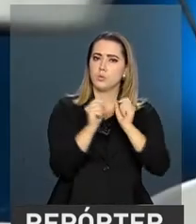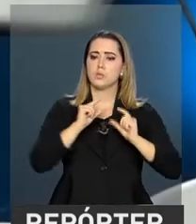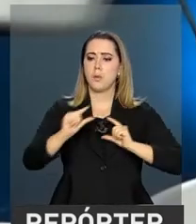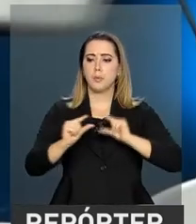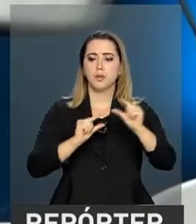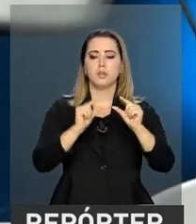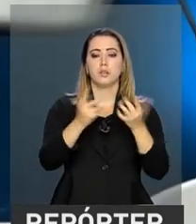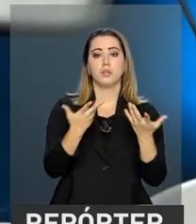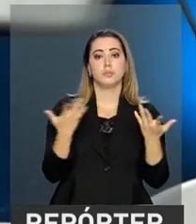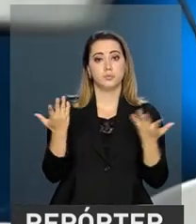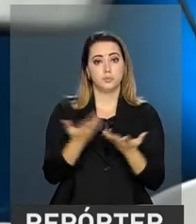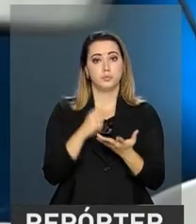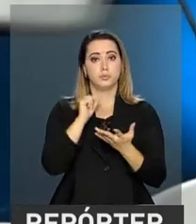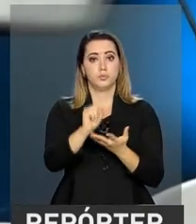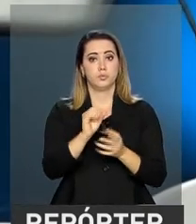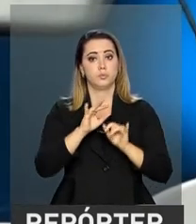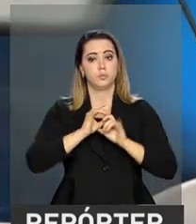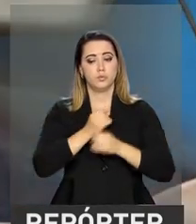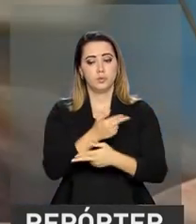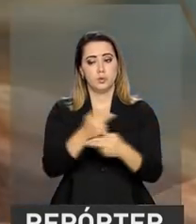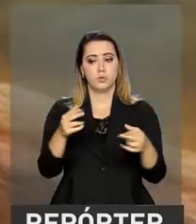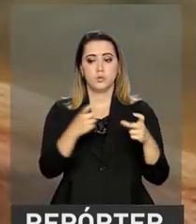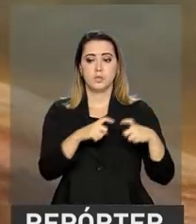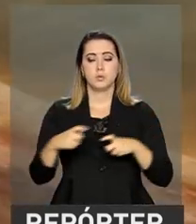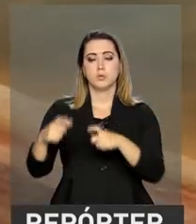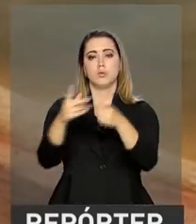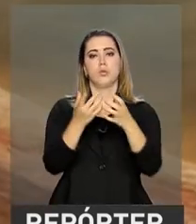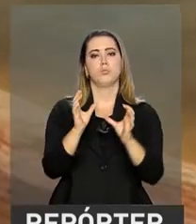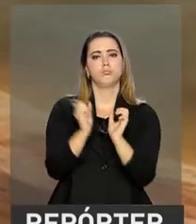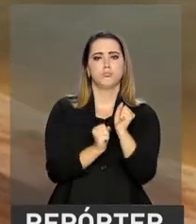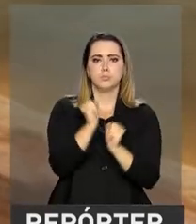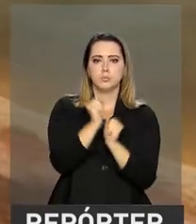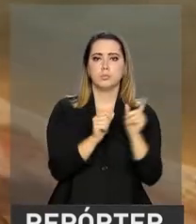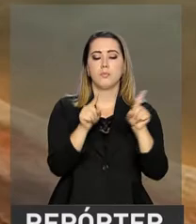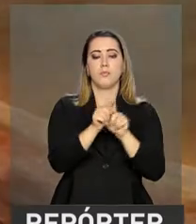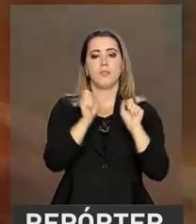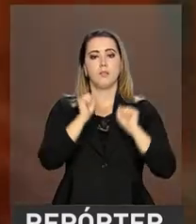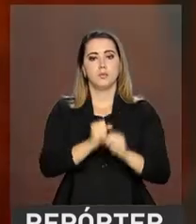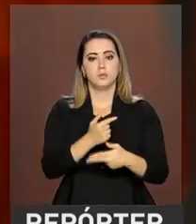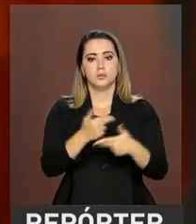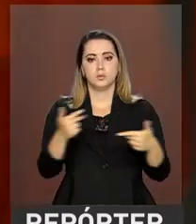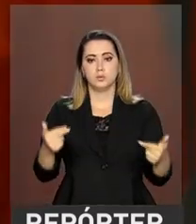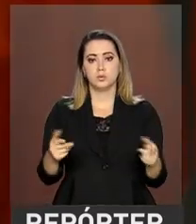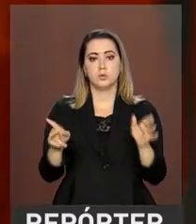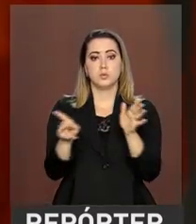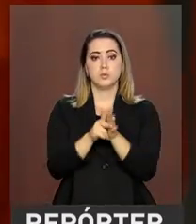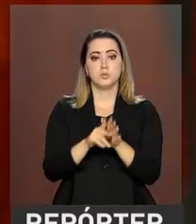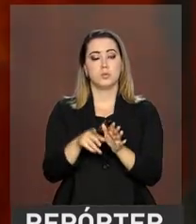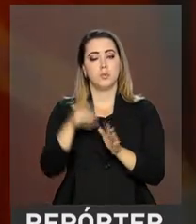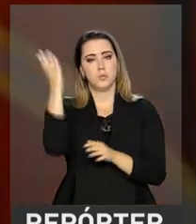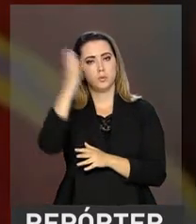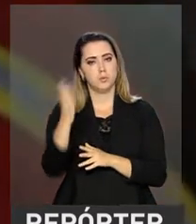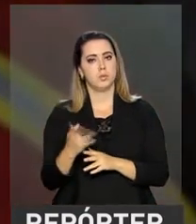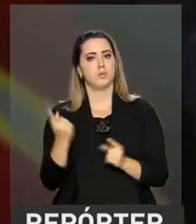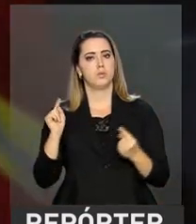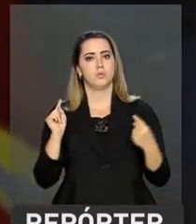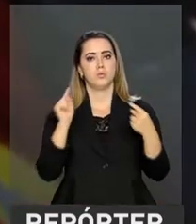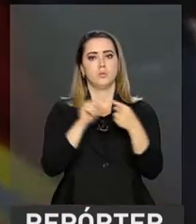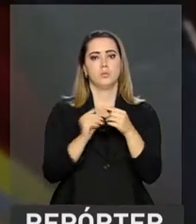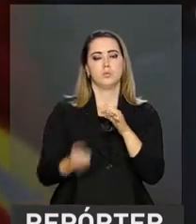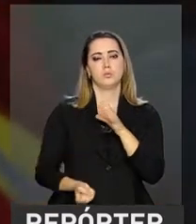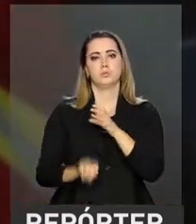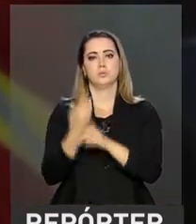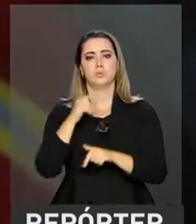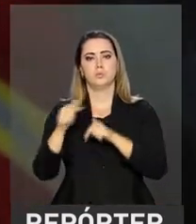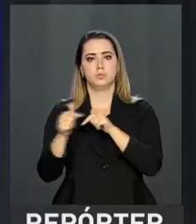investimento exploratório no país além de estimular o desenvolvimento de bens e serviços locais com foco na geração de